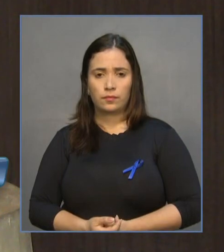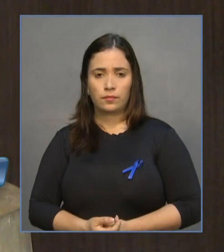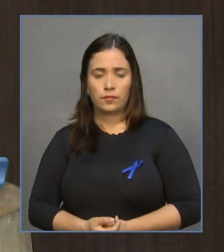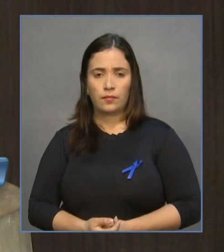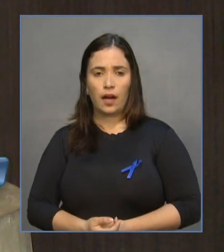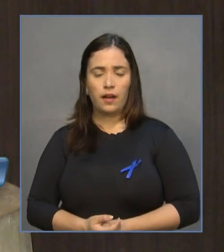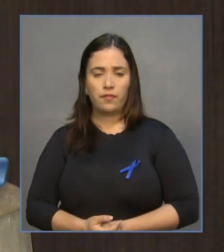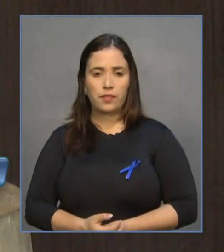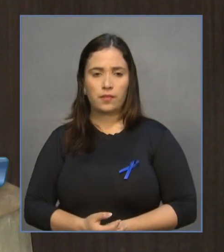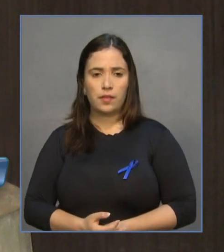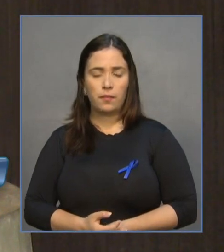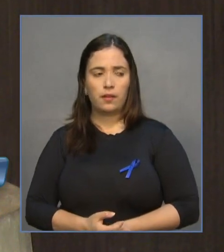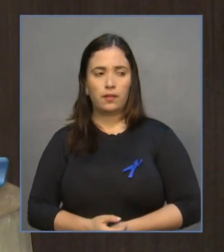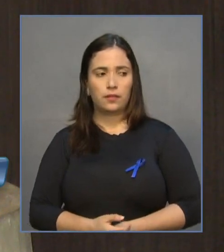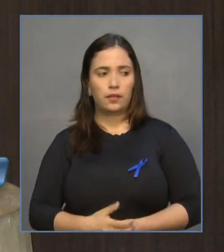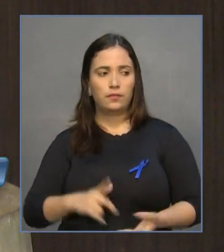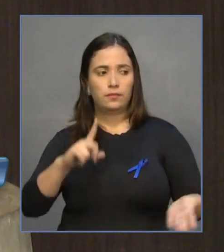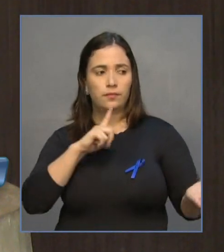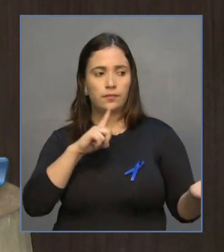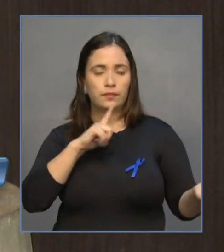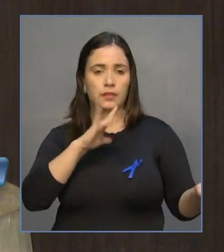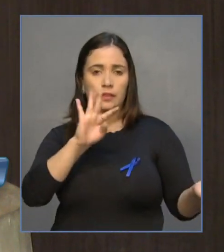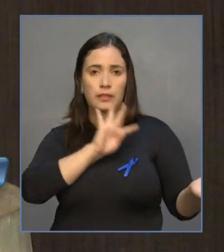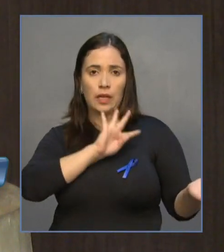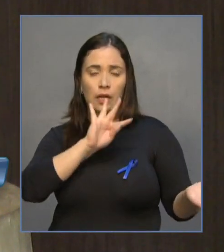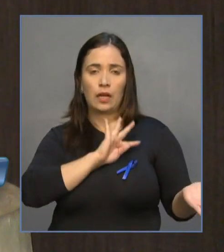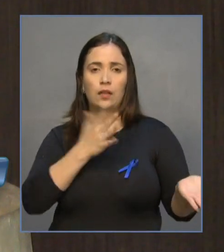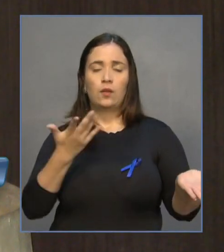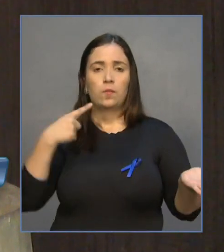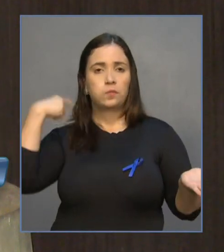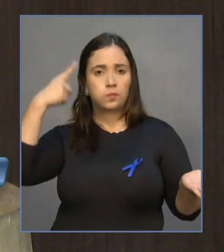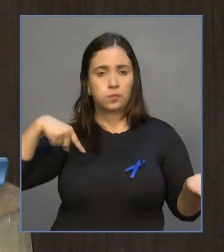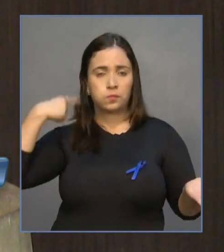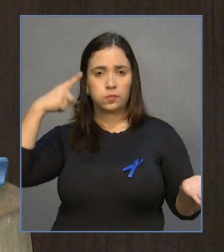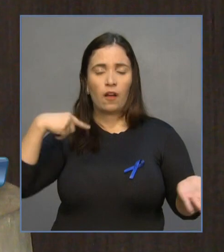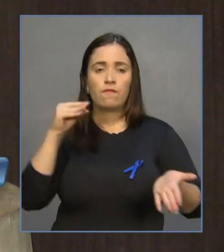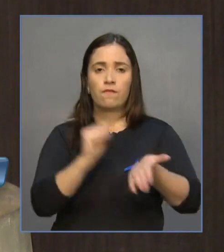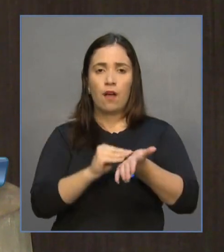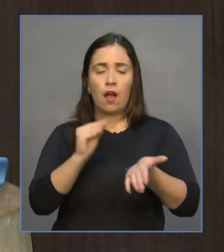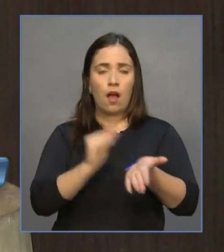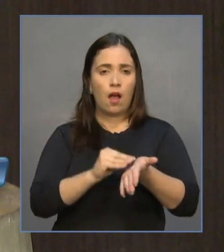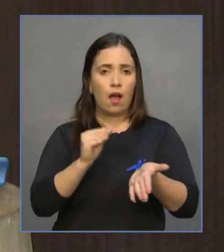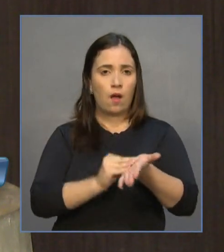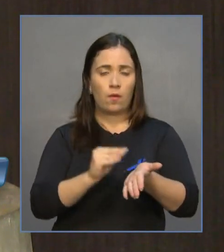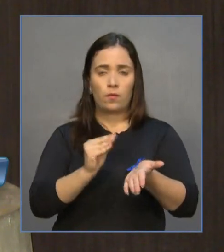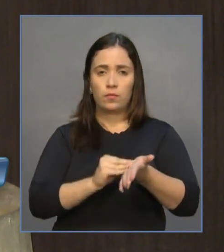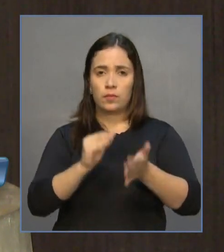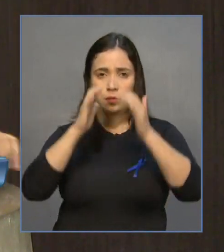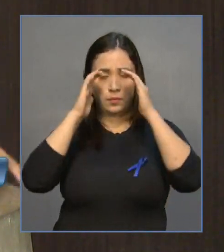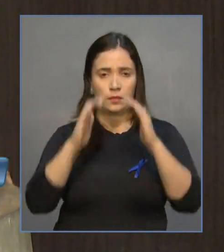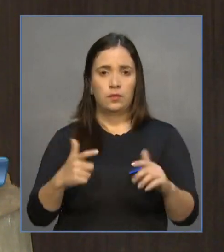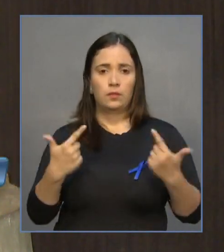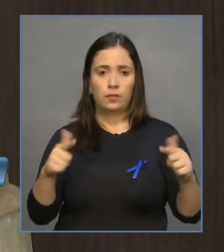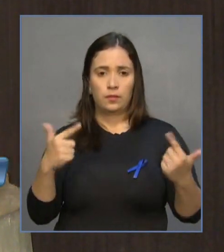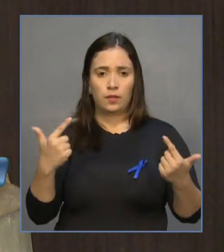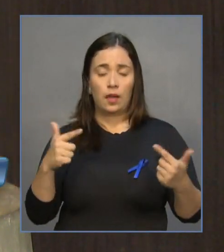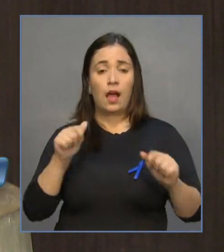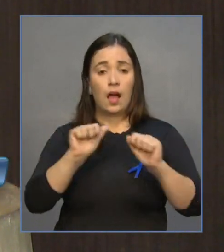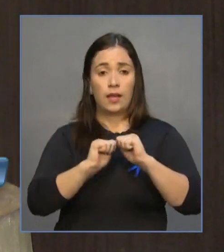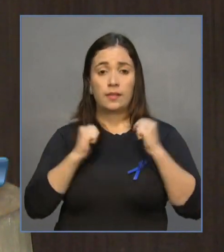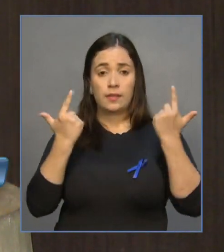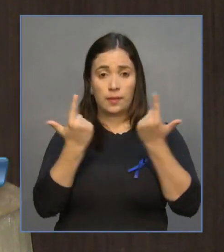social, técnico, jurídico, ela não se sustenta. Ela não se sustenta. A